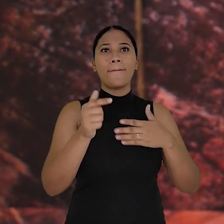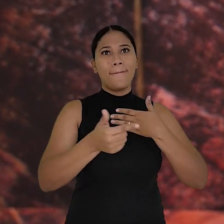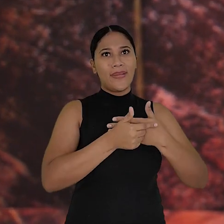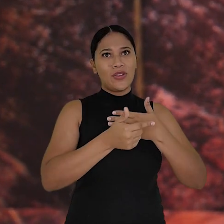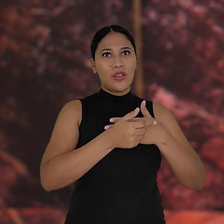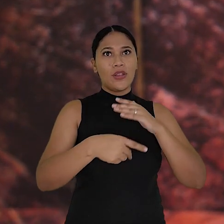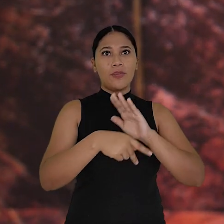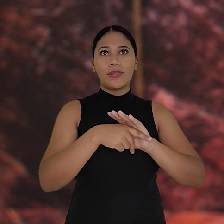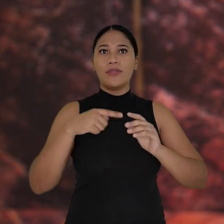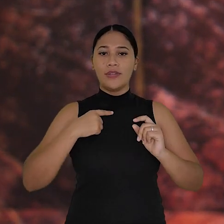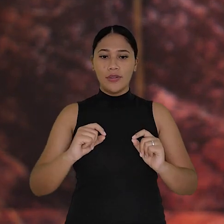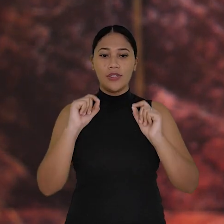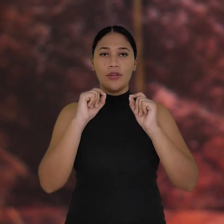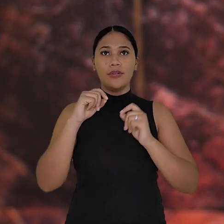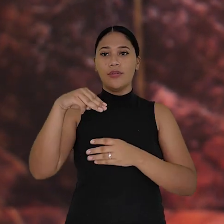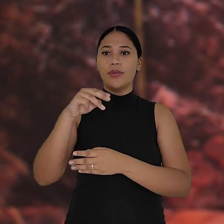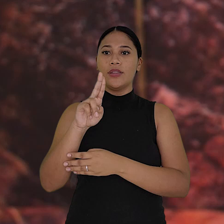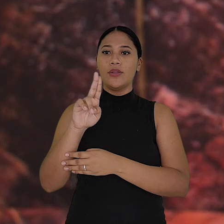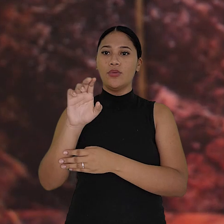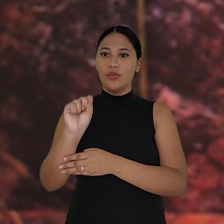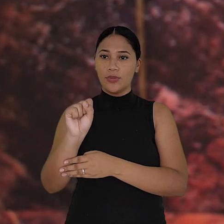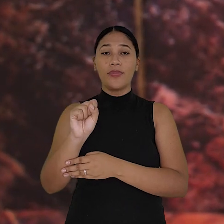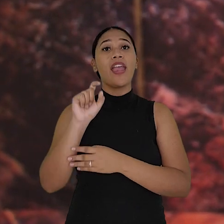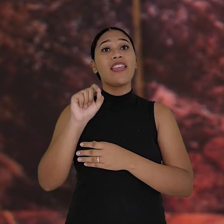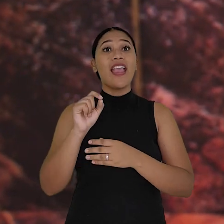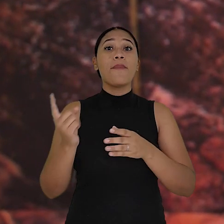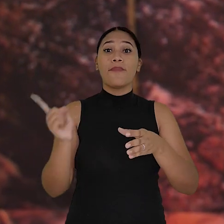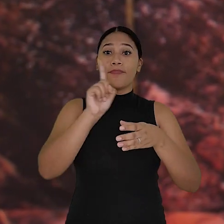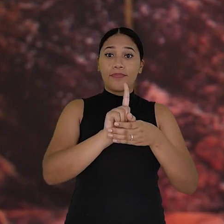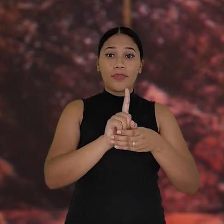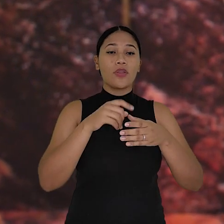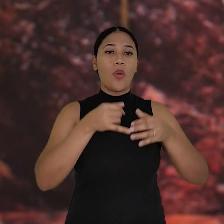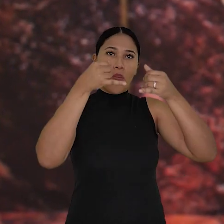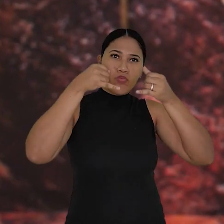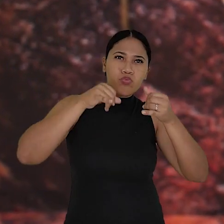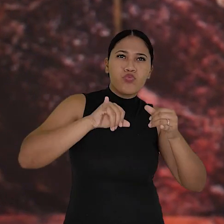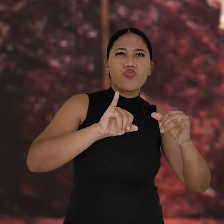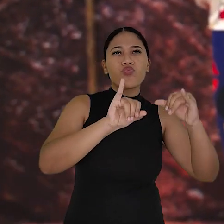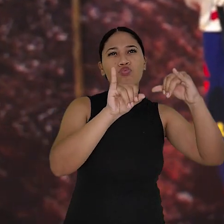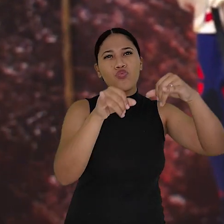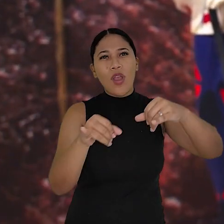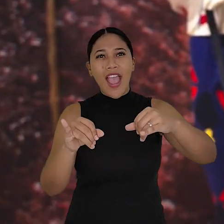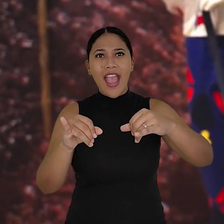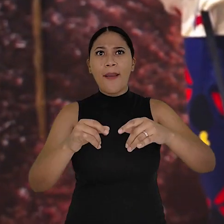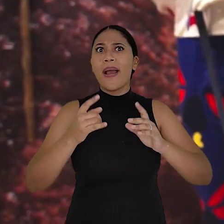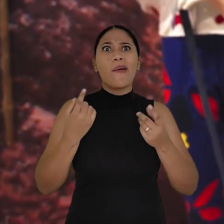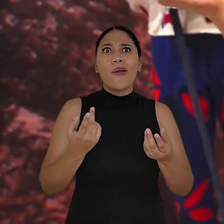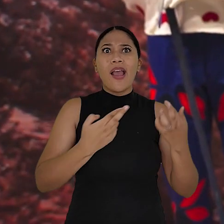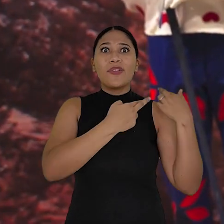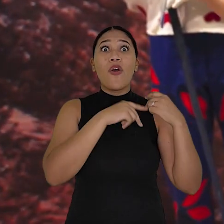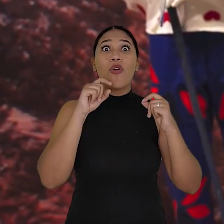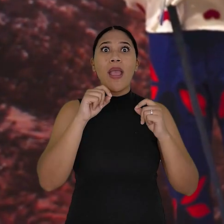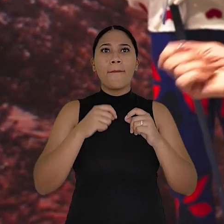um personagem que é o Mateus, que é o do Bumba Meu Boi. E o Mateus, ele espanta os inimigos. Então essa bexiga